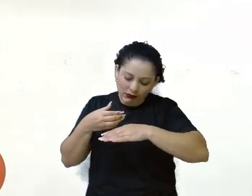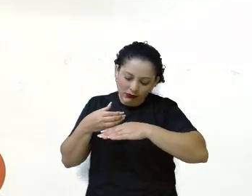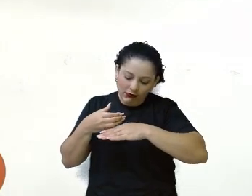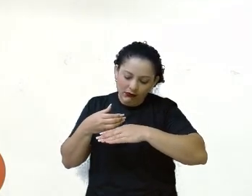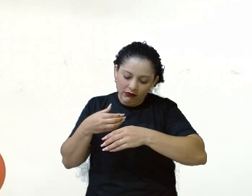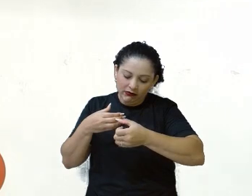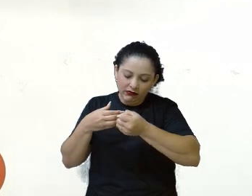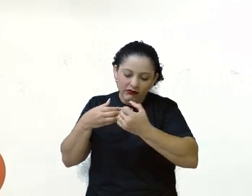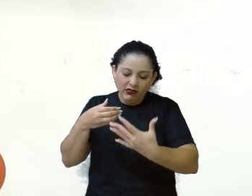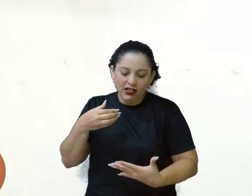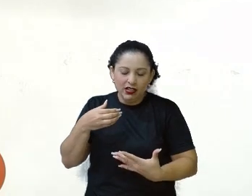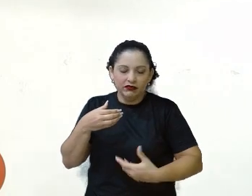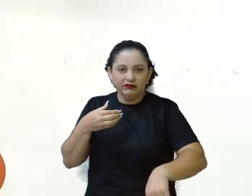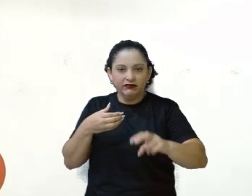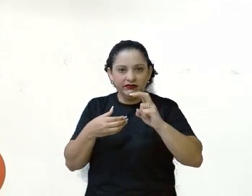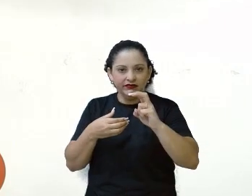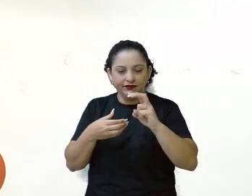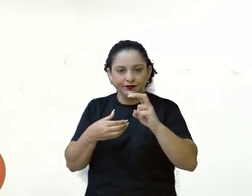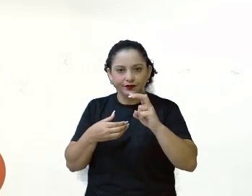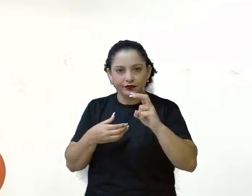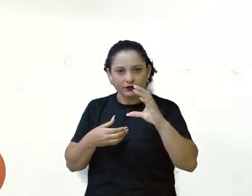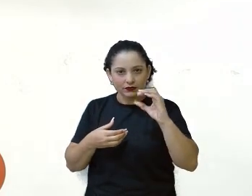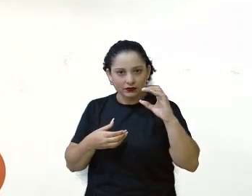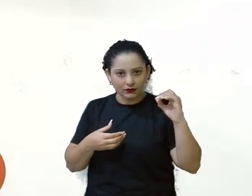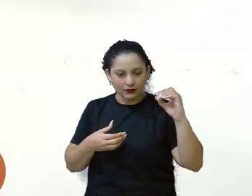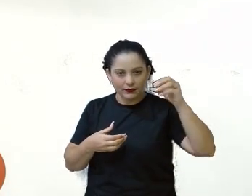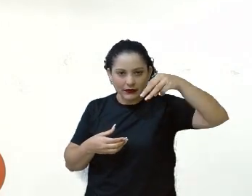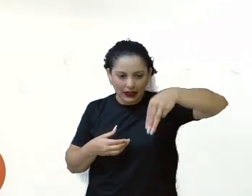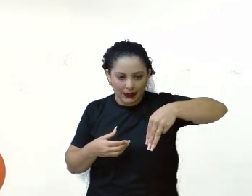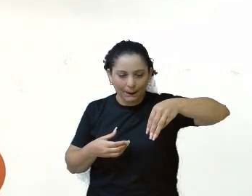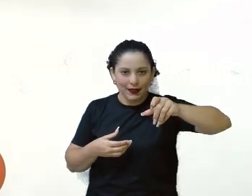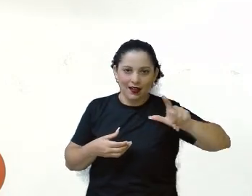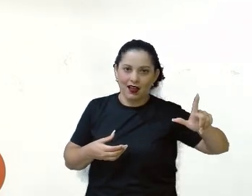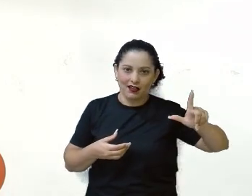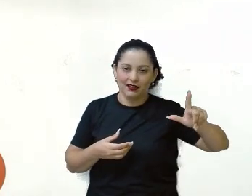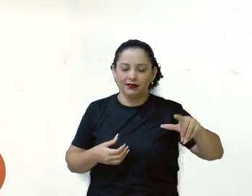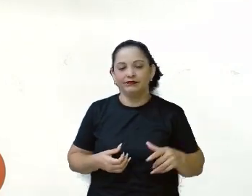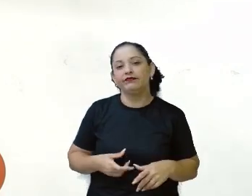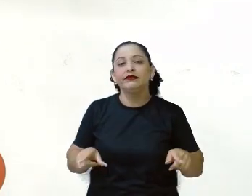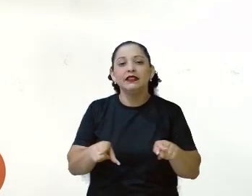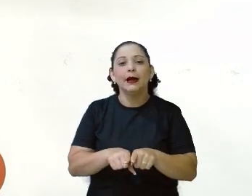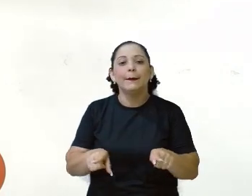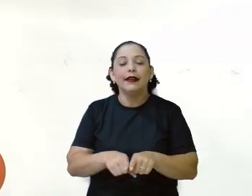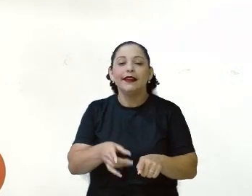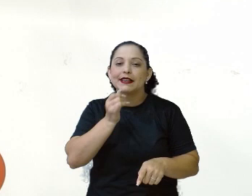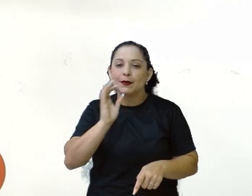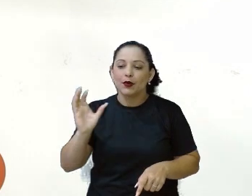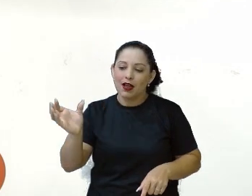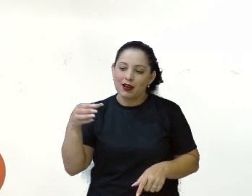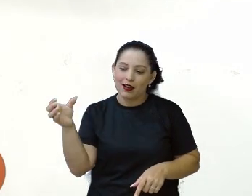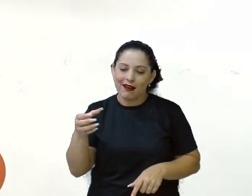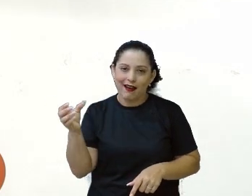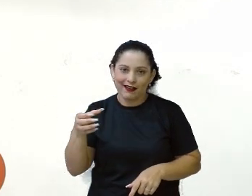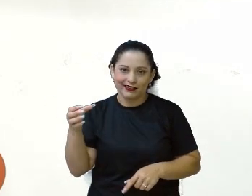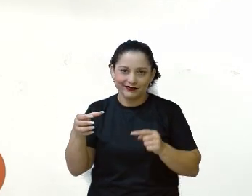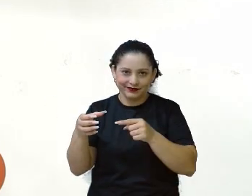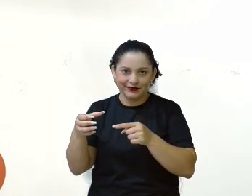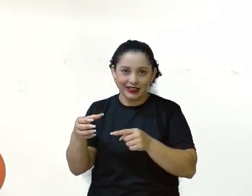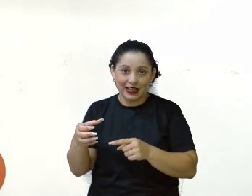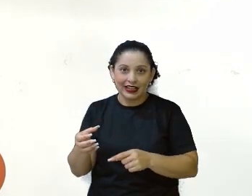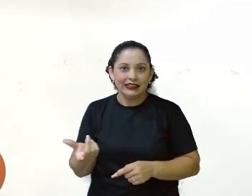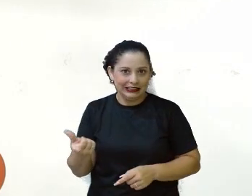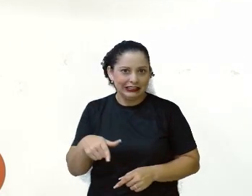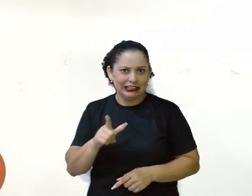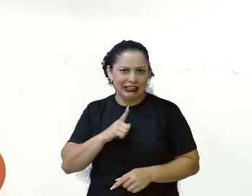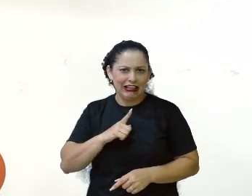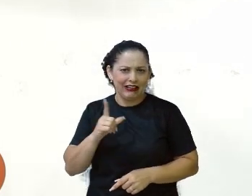500 ml. Aquela latinha de refrigerante que você gosta de tomar, que